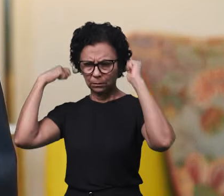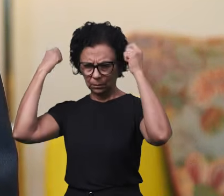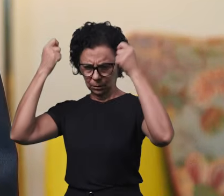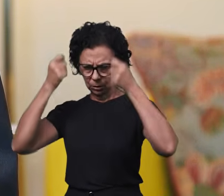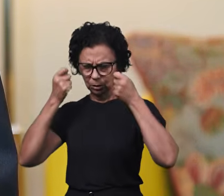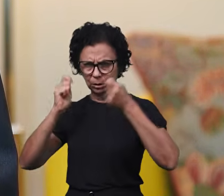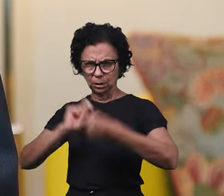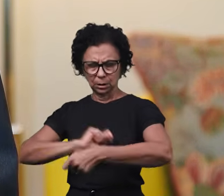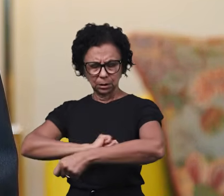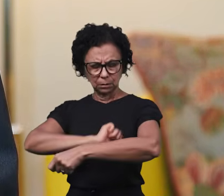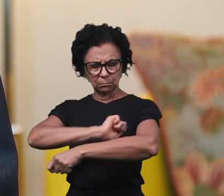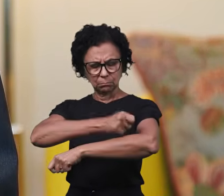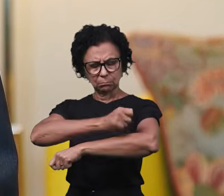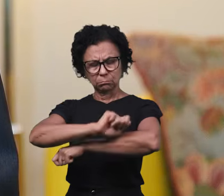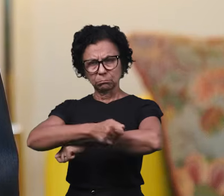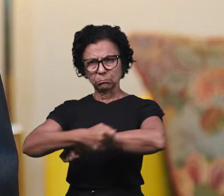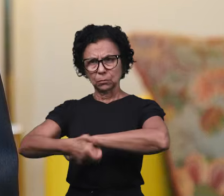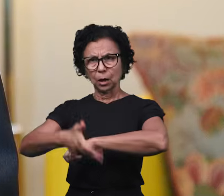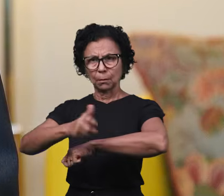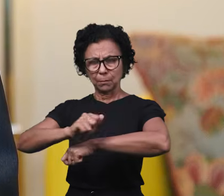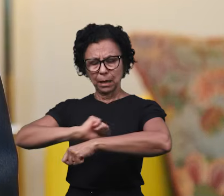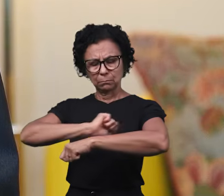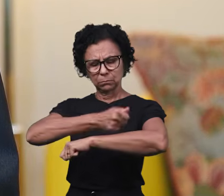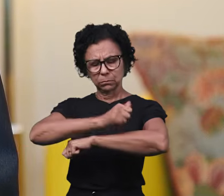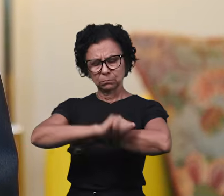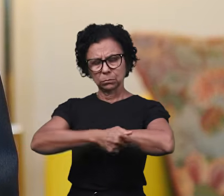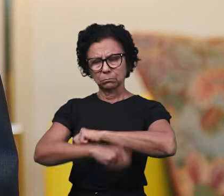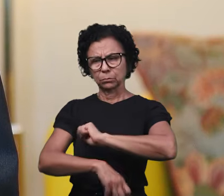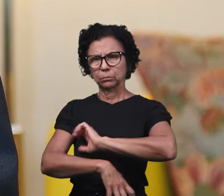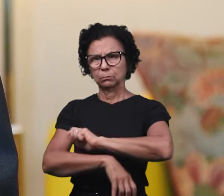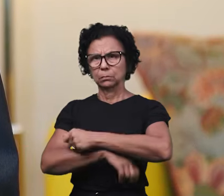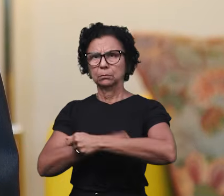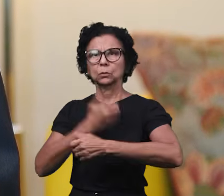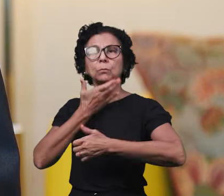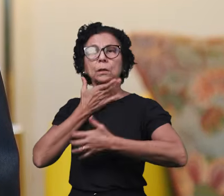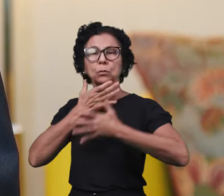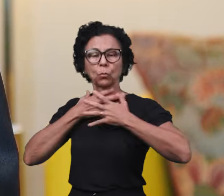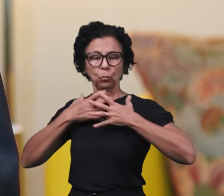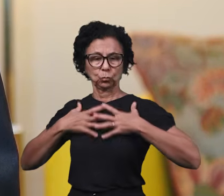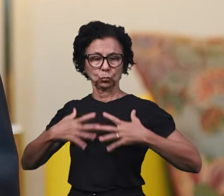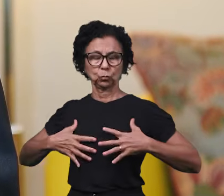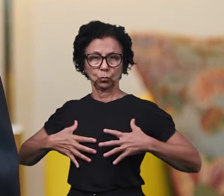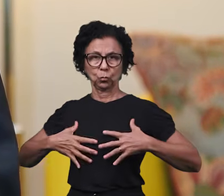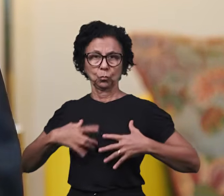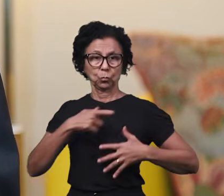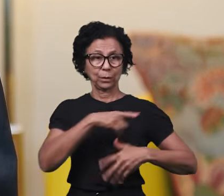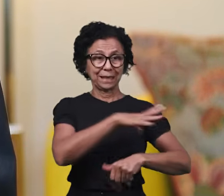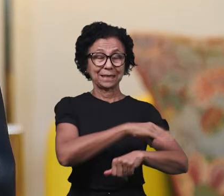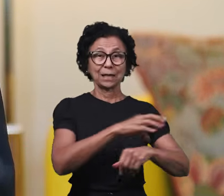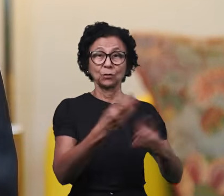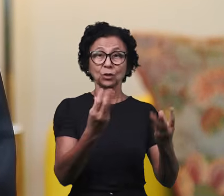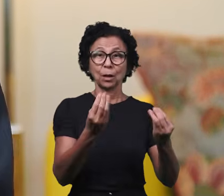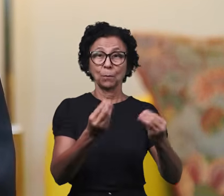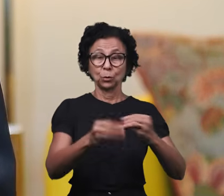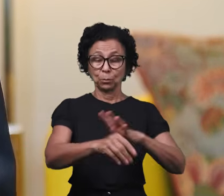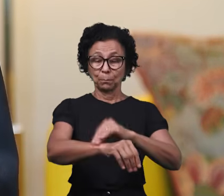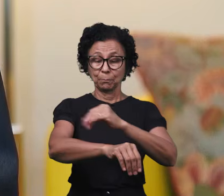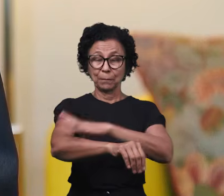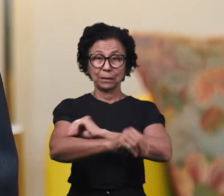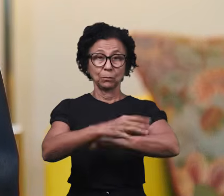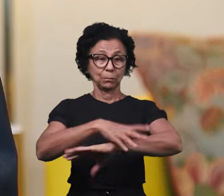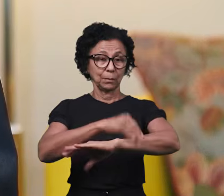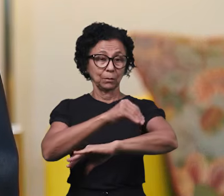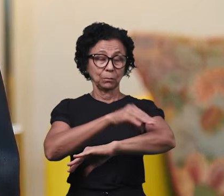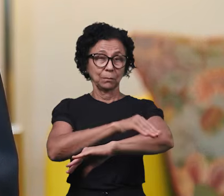com pele de cabrito as suas mãos e o seu pescoço, né? E então esse é o